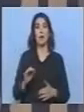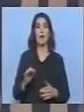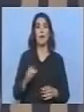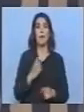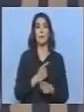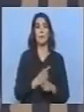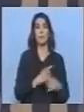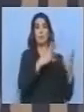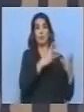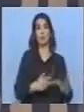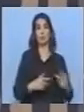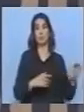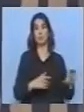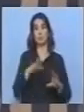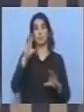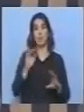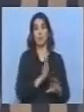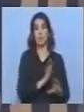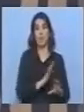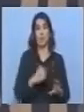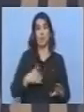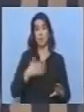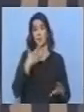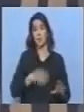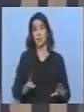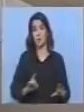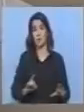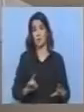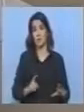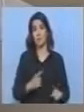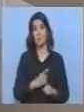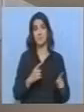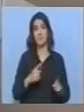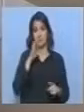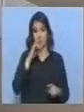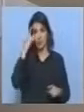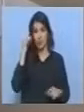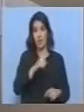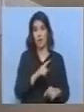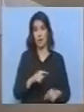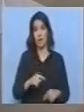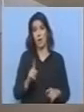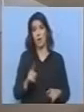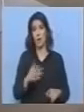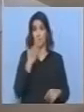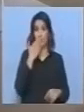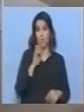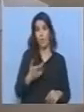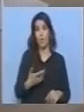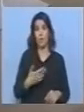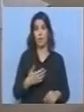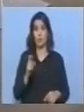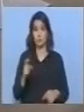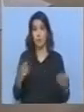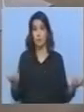em orçamento de Estado, e isso aí eu não me quero acreditar que seja essa a ideia, porque se essa ideia existe, ou é má fé ou é parva, ou